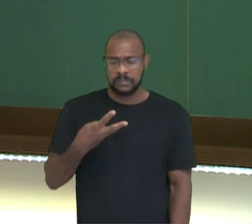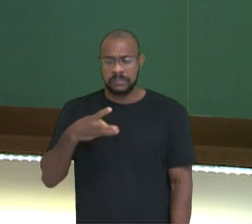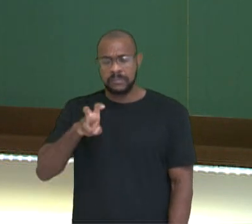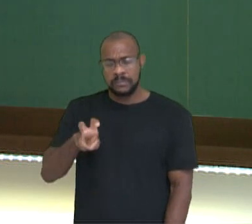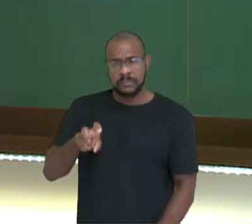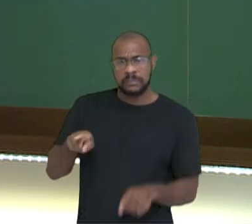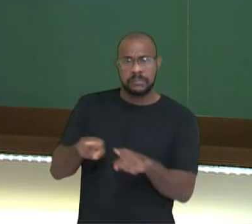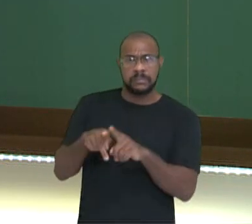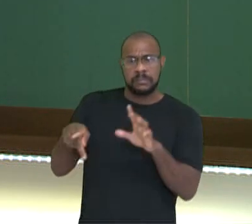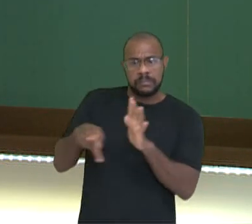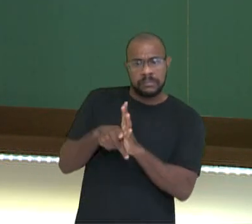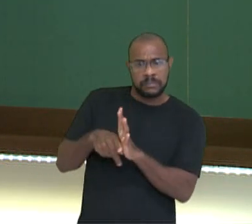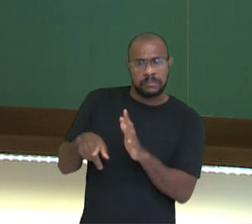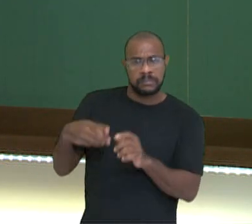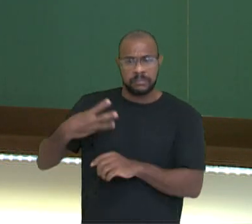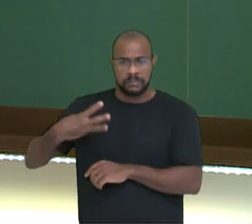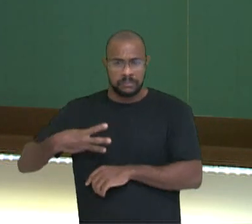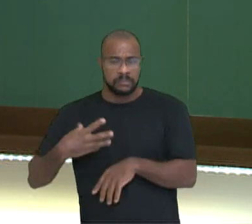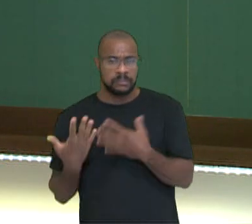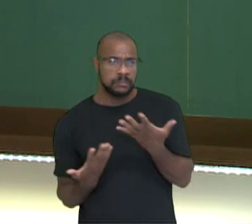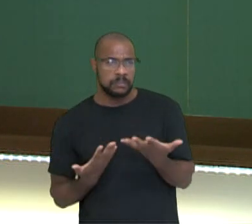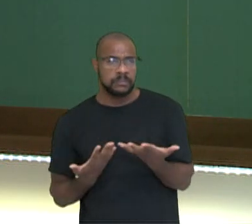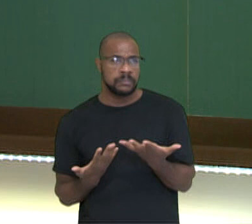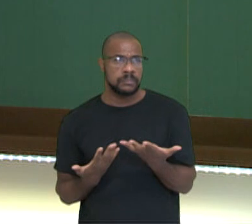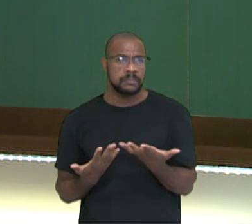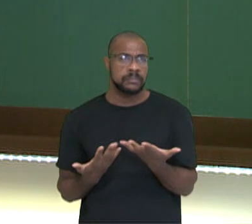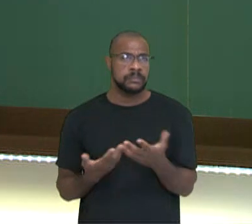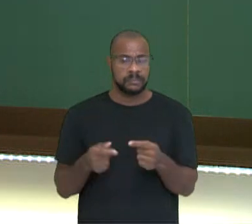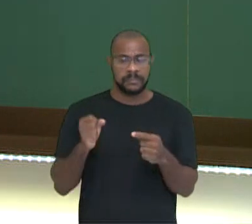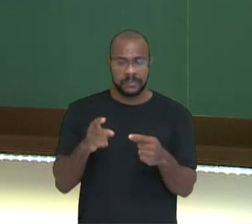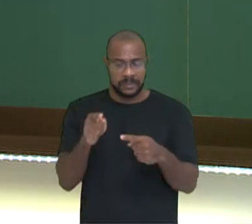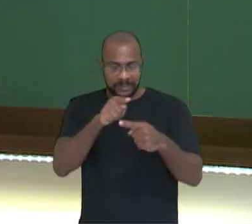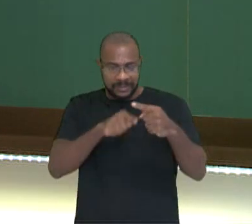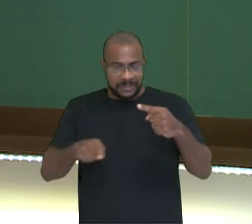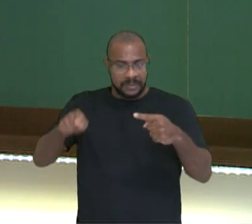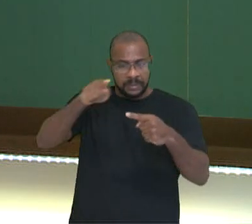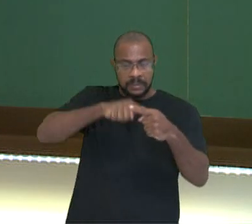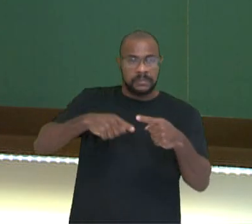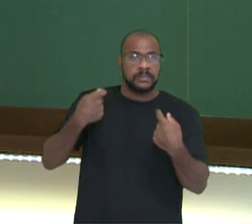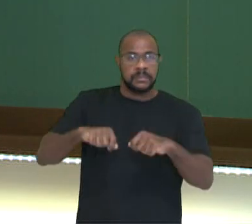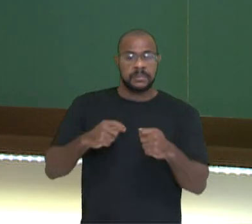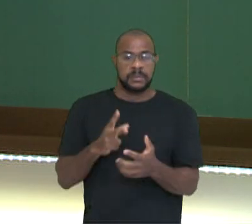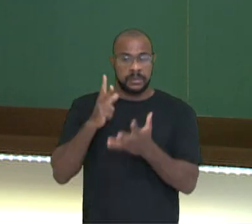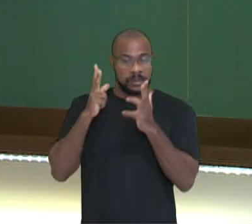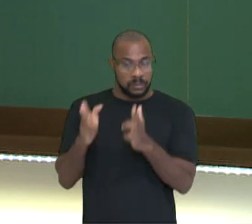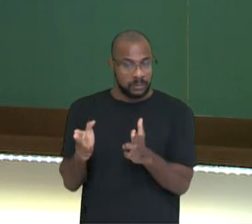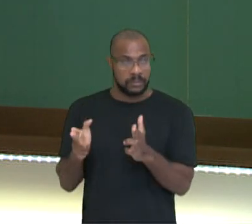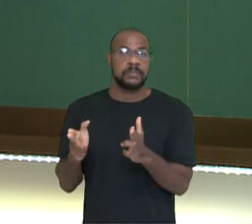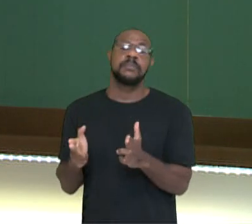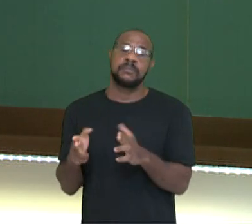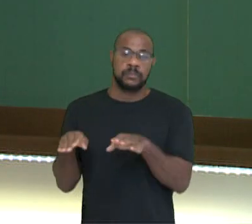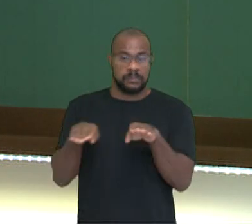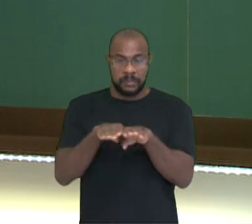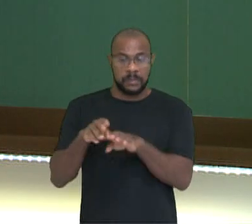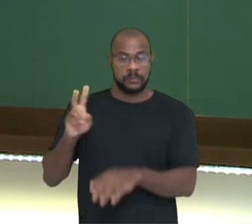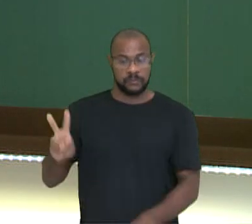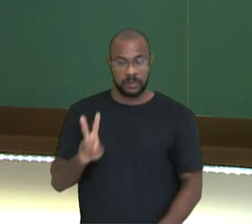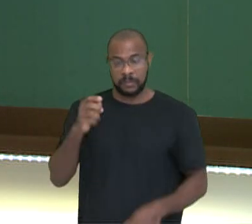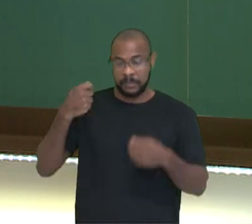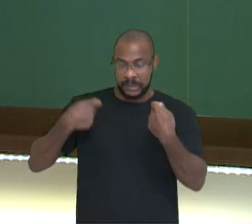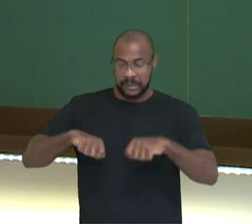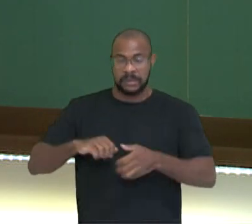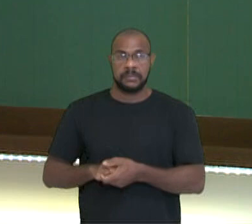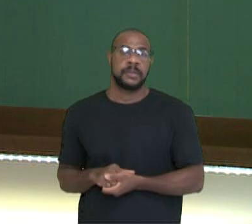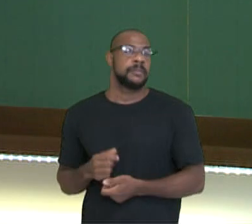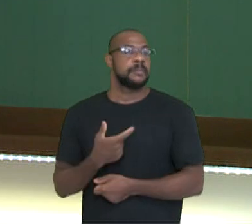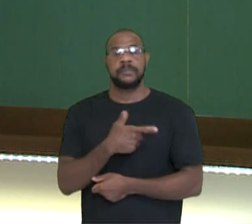quadrante, para que eles fossem côngruos, eles teriam que estar exatamente na mesma extremidade, ou seja, terem o mesmo valor, e eles não